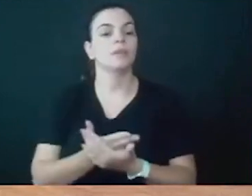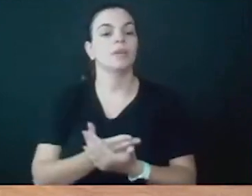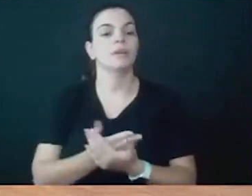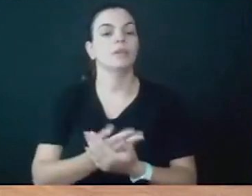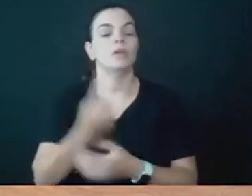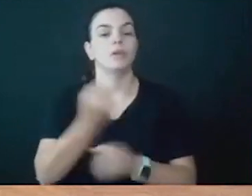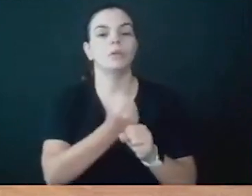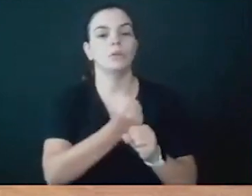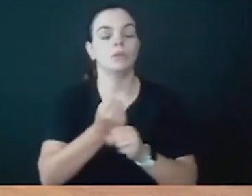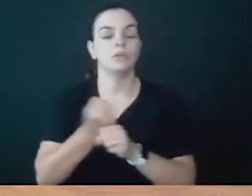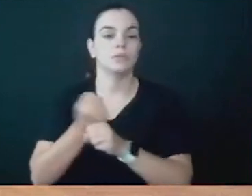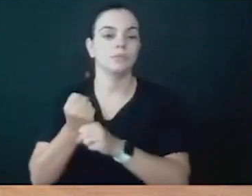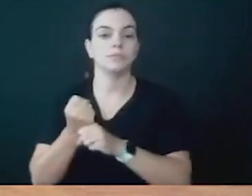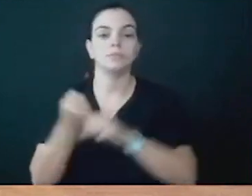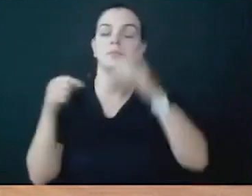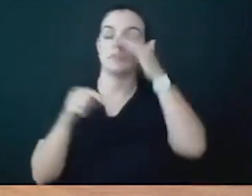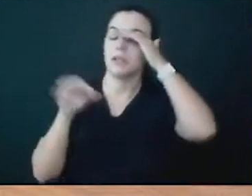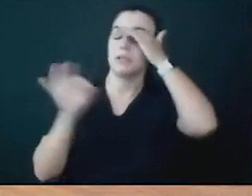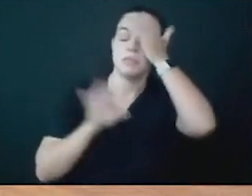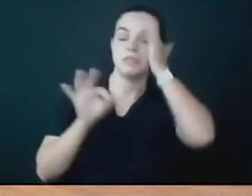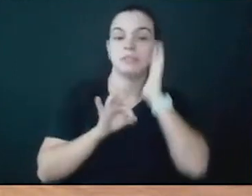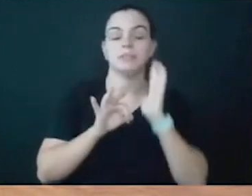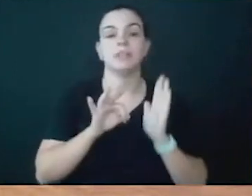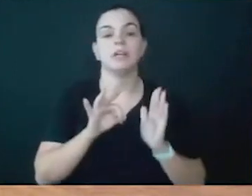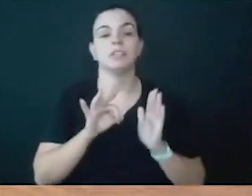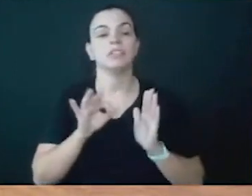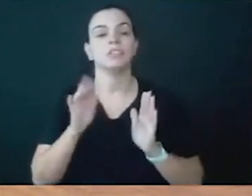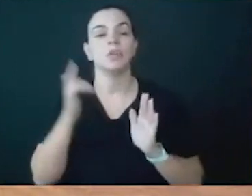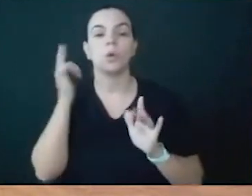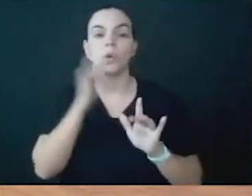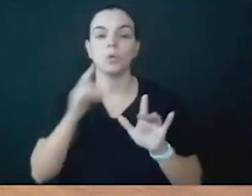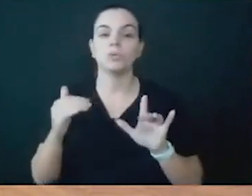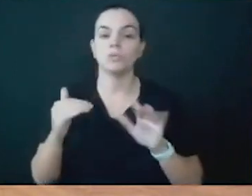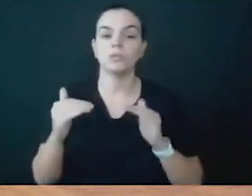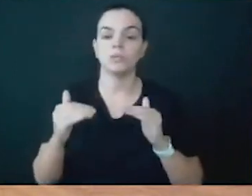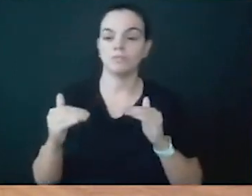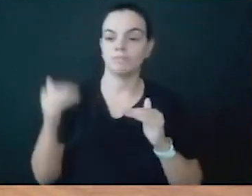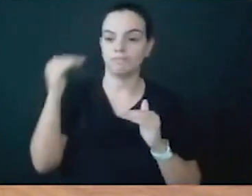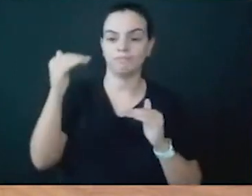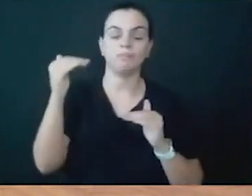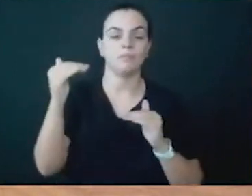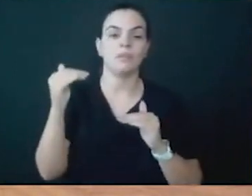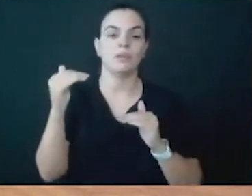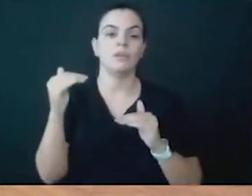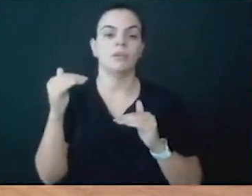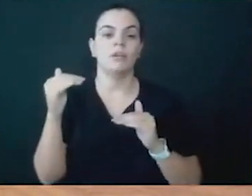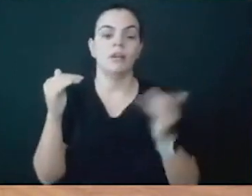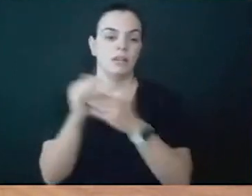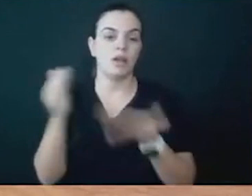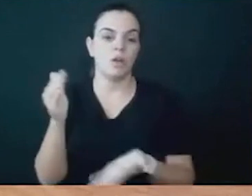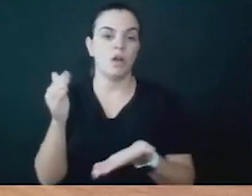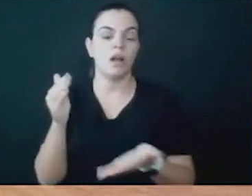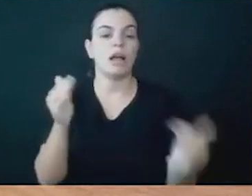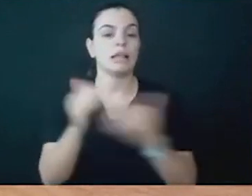essa porcentagem com certeza hoje já é maior do que era em dezembro, Né? Então, a gente acredita que até o final de